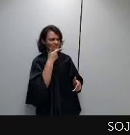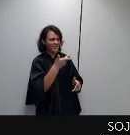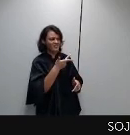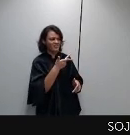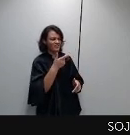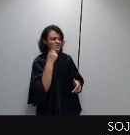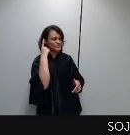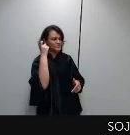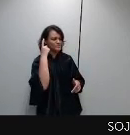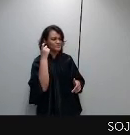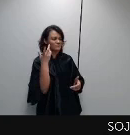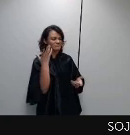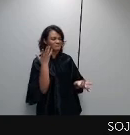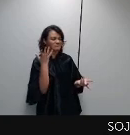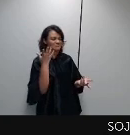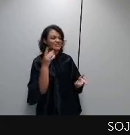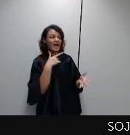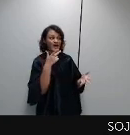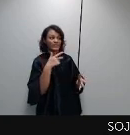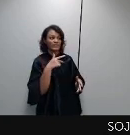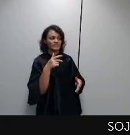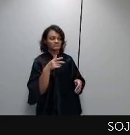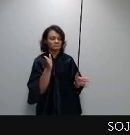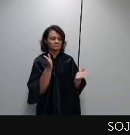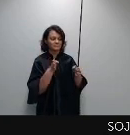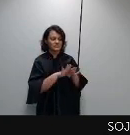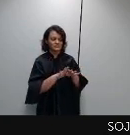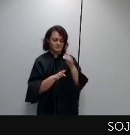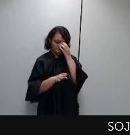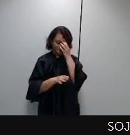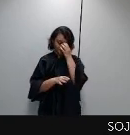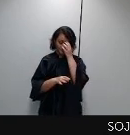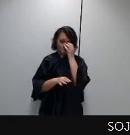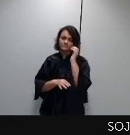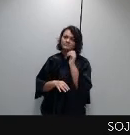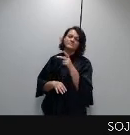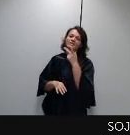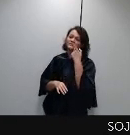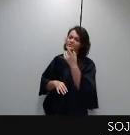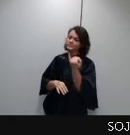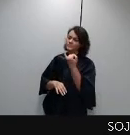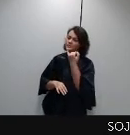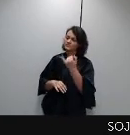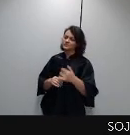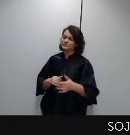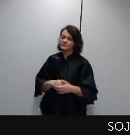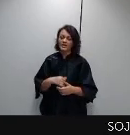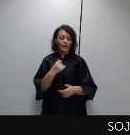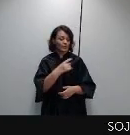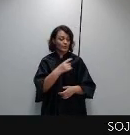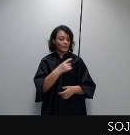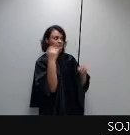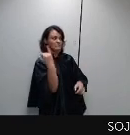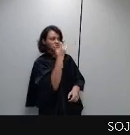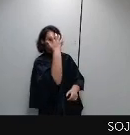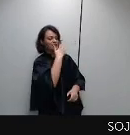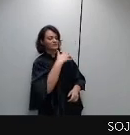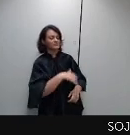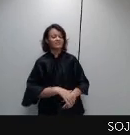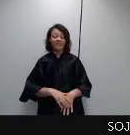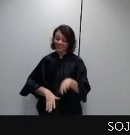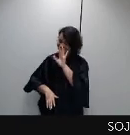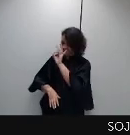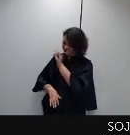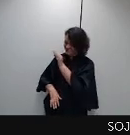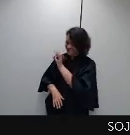aí para você pedir agora já está desativado Pronto ele diz uma coisa importante o assunto é muito sério é por isso que eu deixei